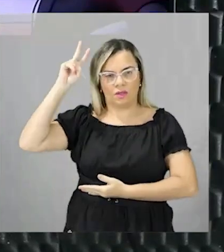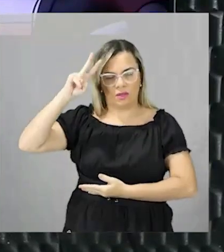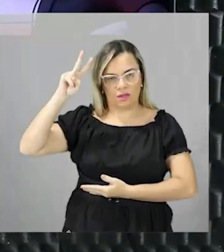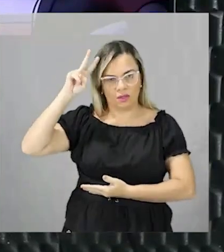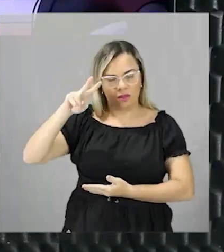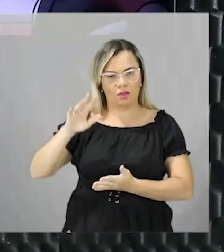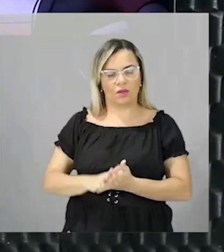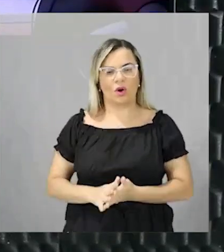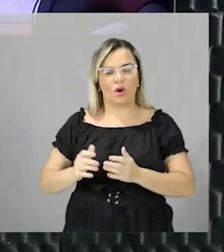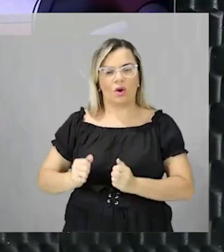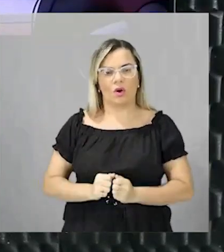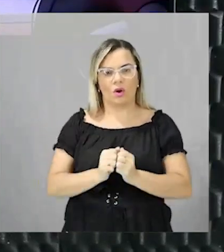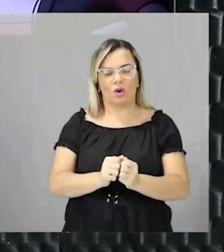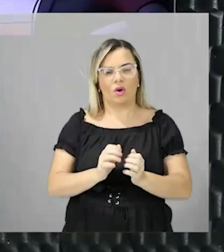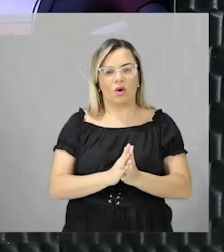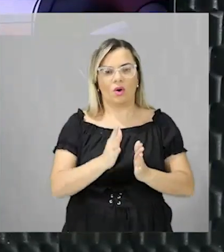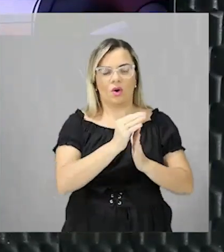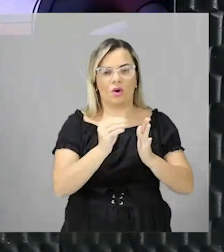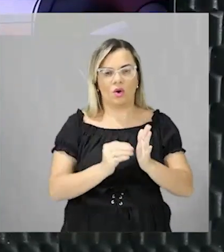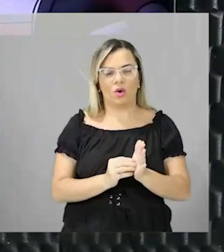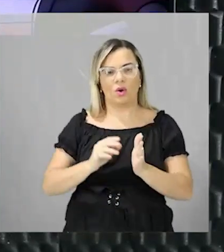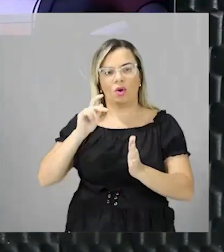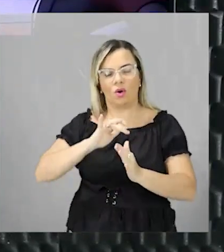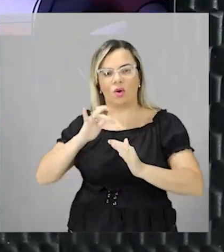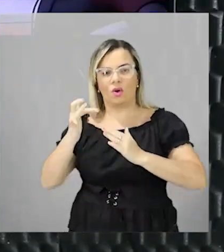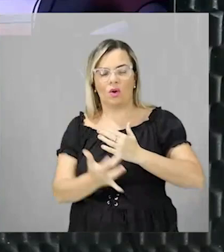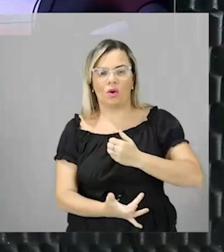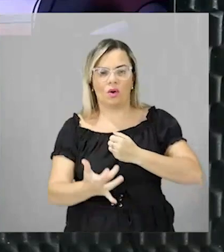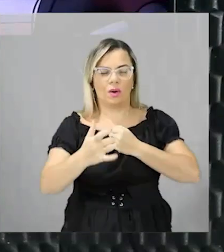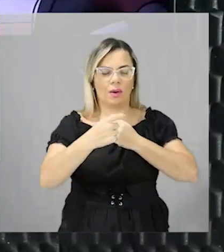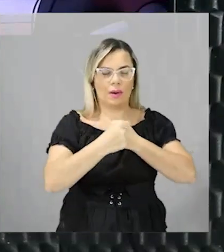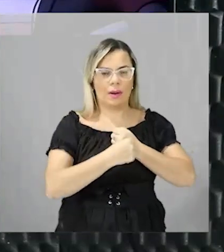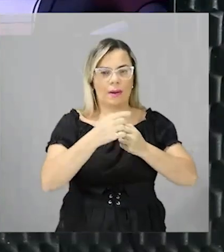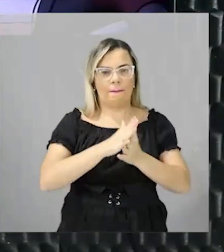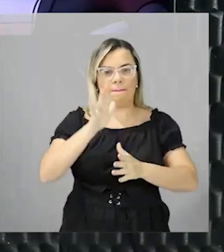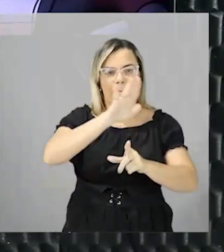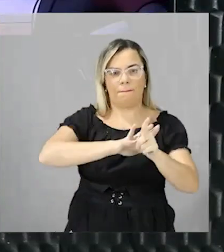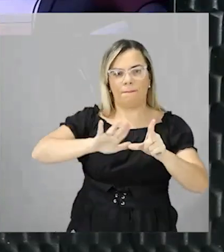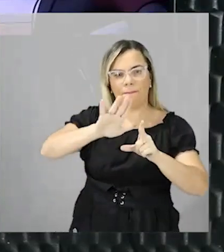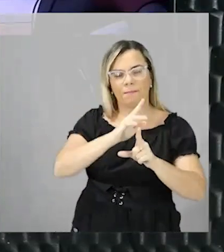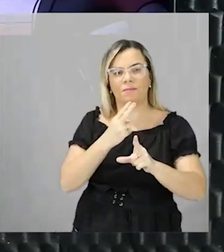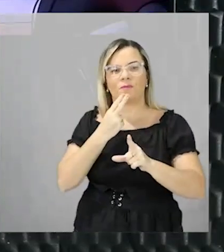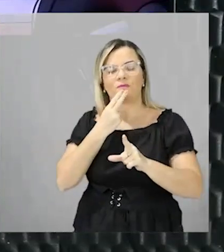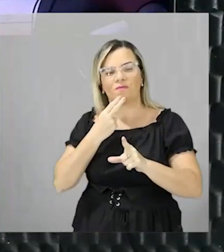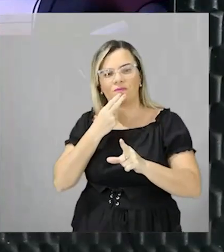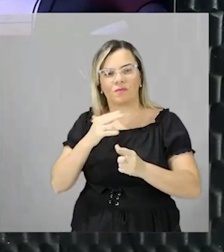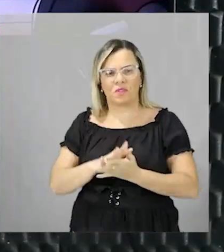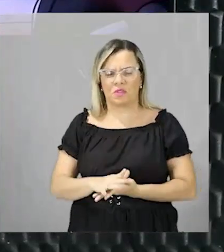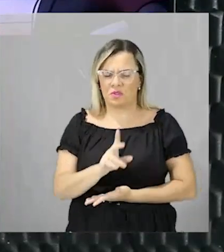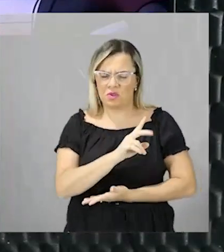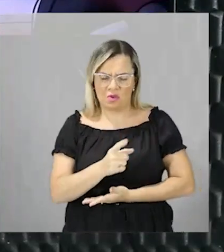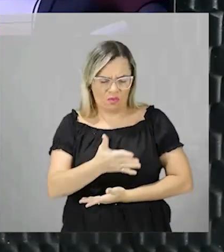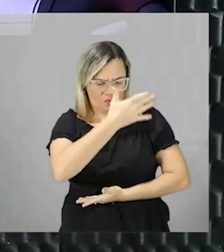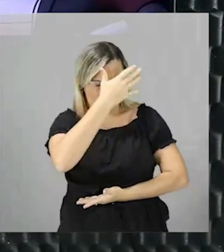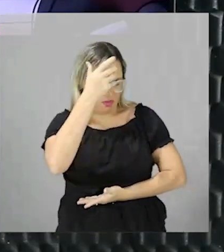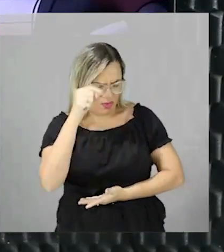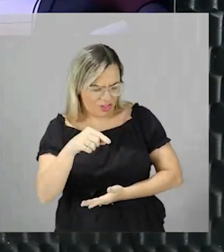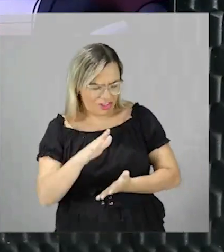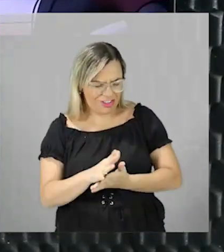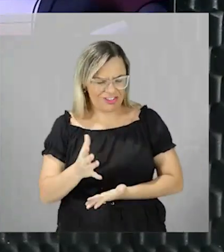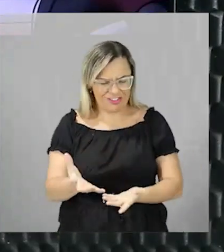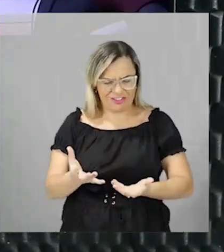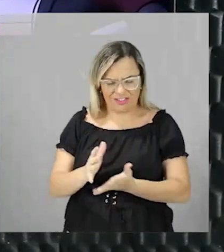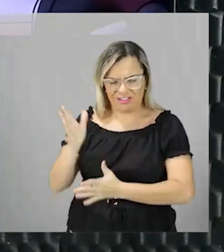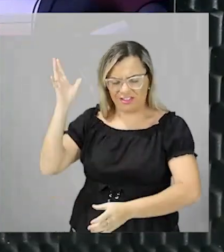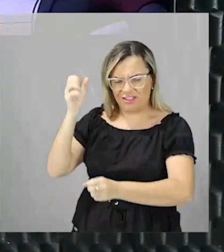tu estar acompanhando as nossas aulas e seguindo as nossas redes sociais na plataforma Gonçalves Dias. Não esquece, se quiser rever essa aula, vai